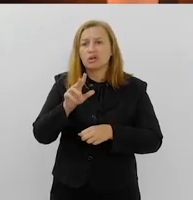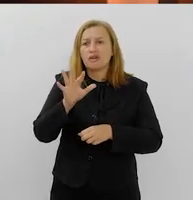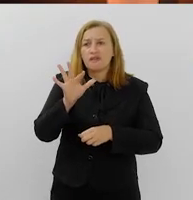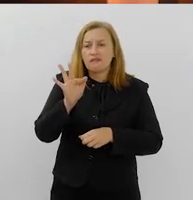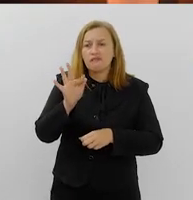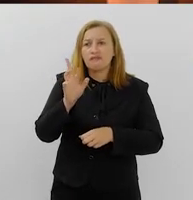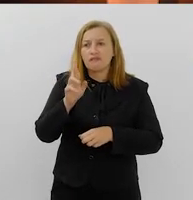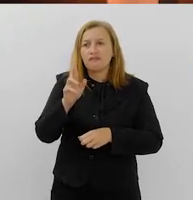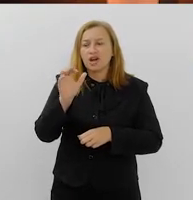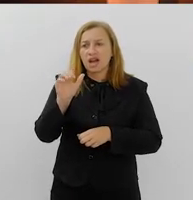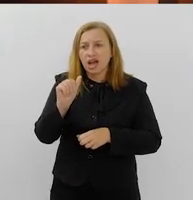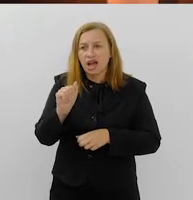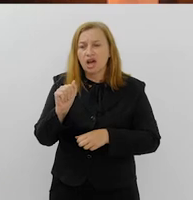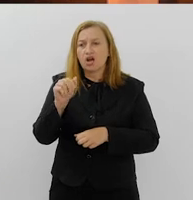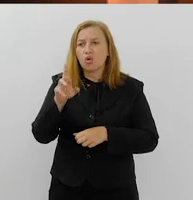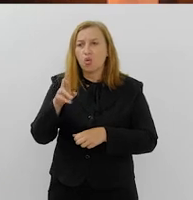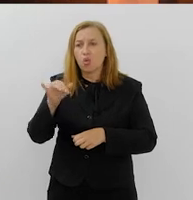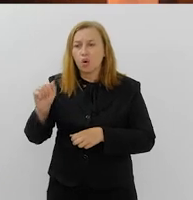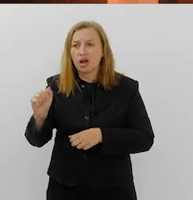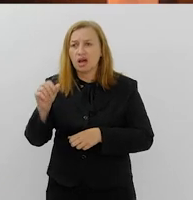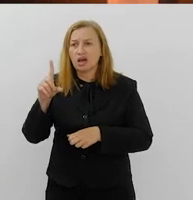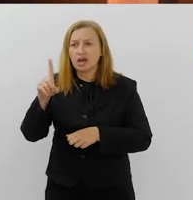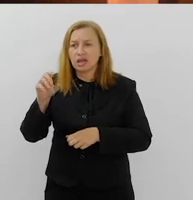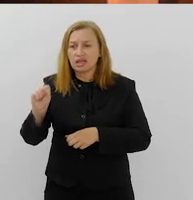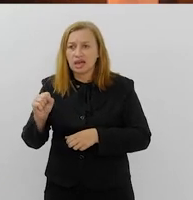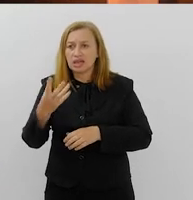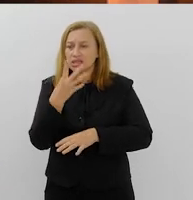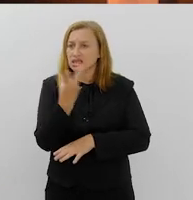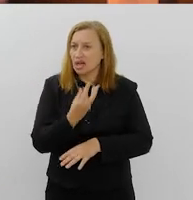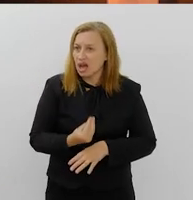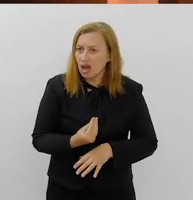Seu Tranca-Rua das Almas. E que